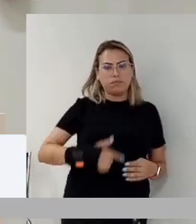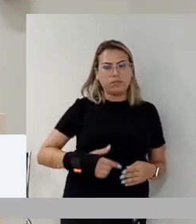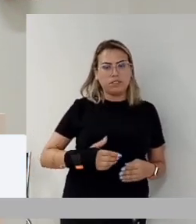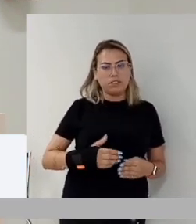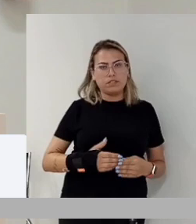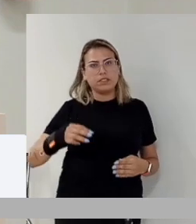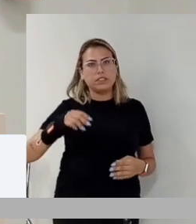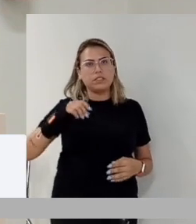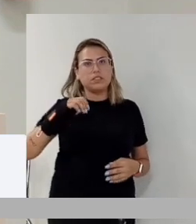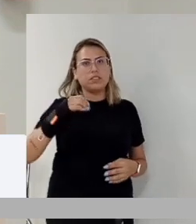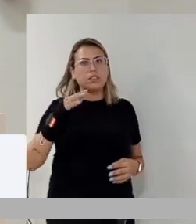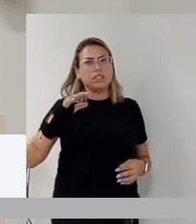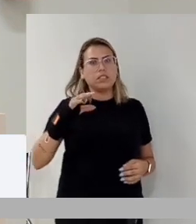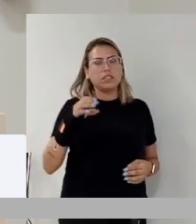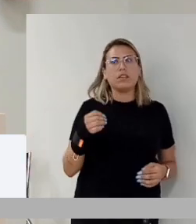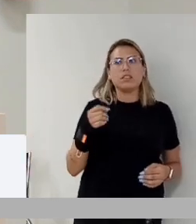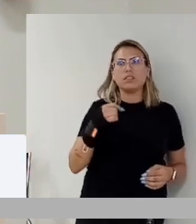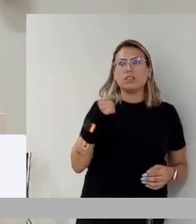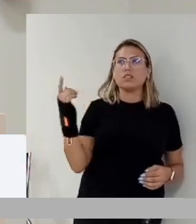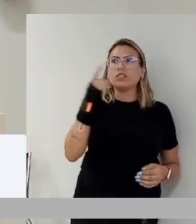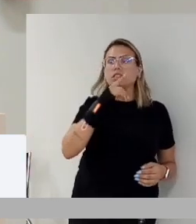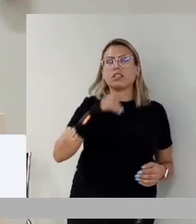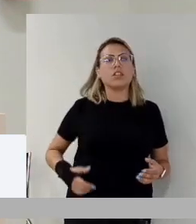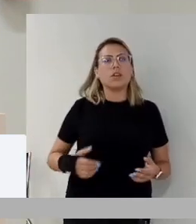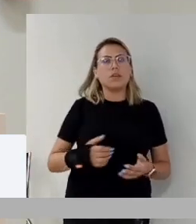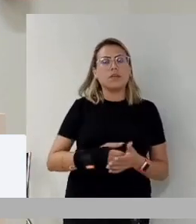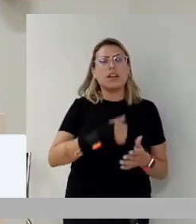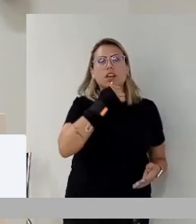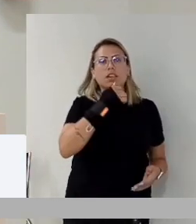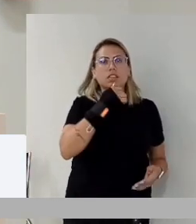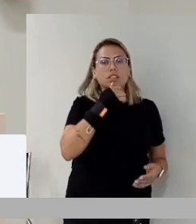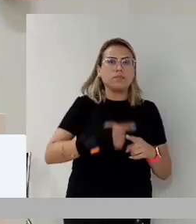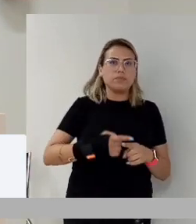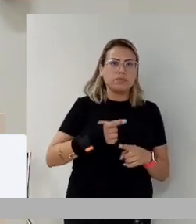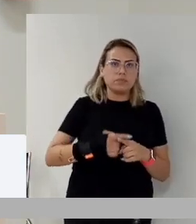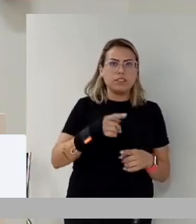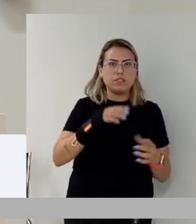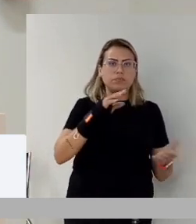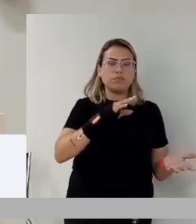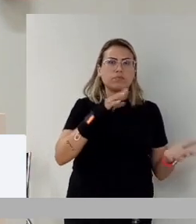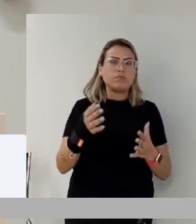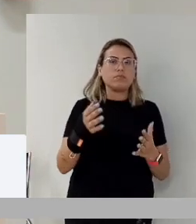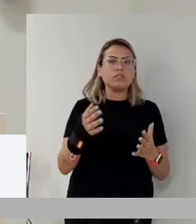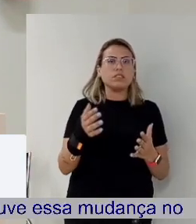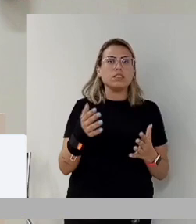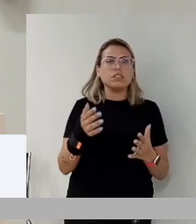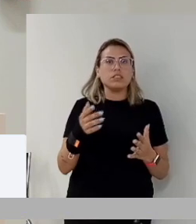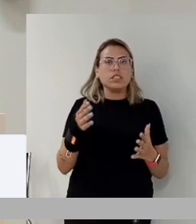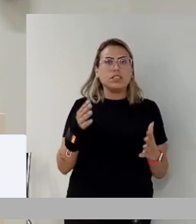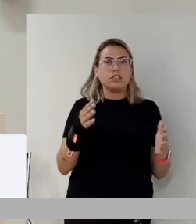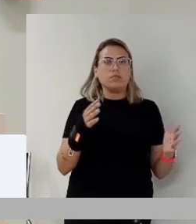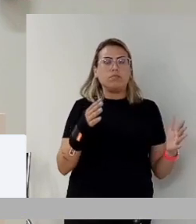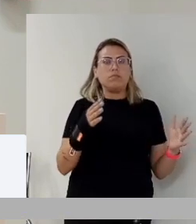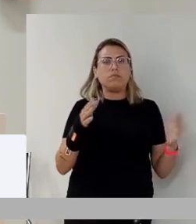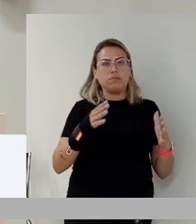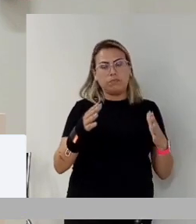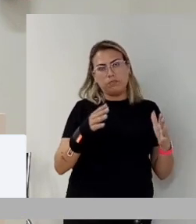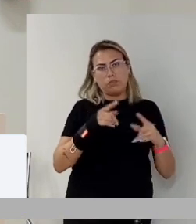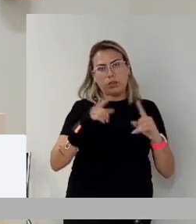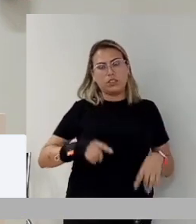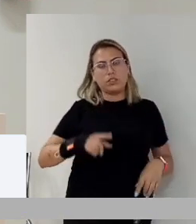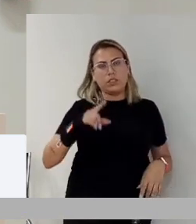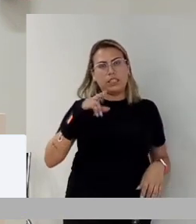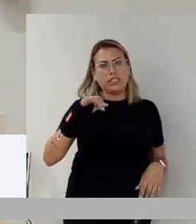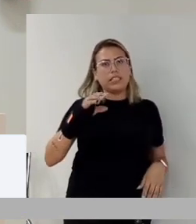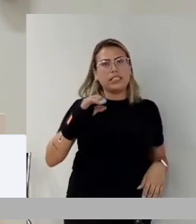eu ainda não consegui nem comprar eh senhor presidente porque houve essa mudança del na no processo licitatório a a gestão